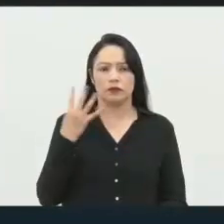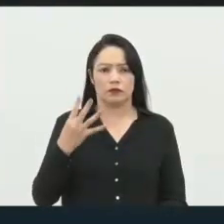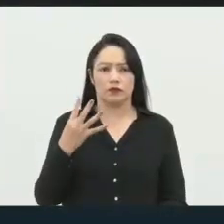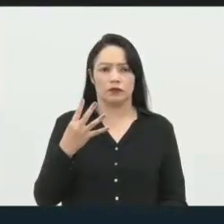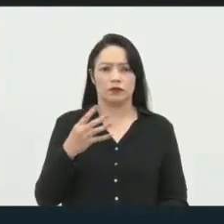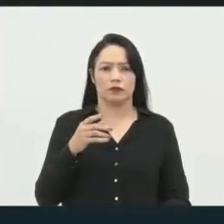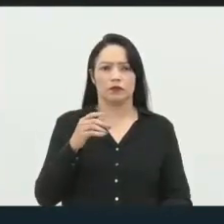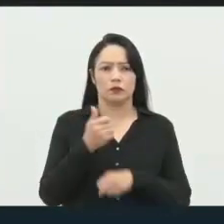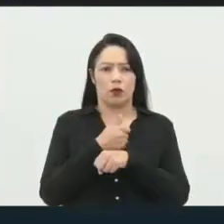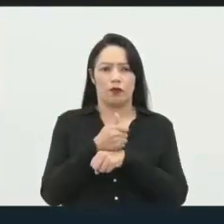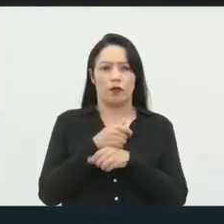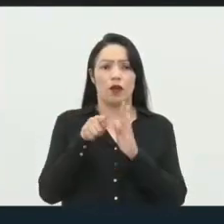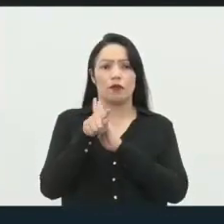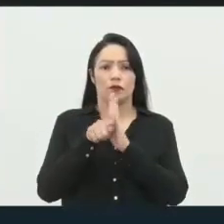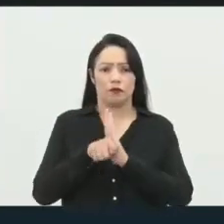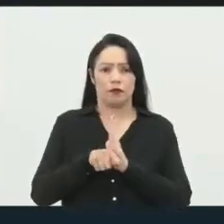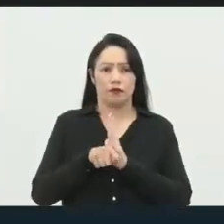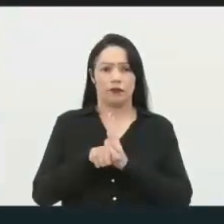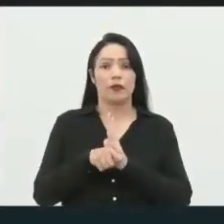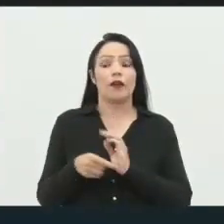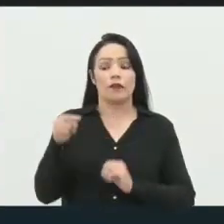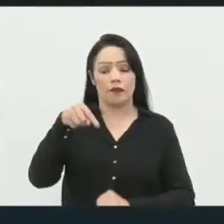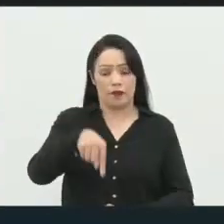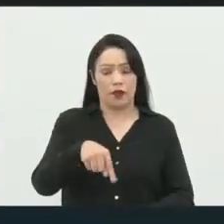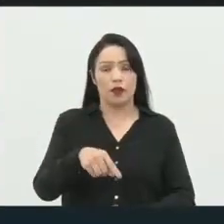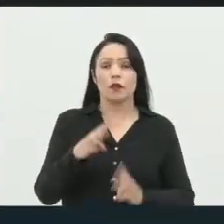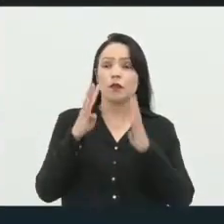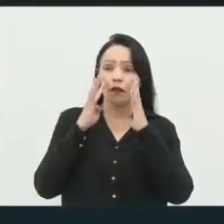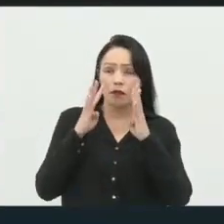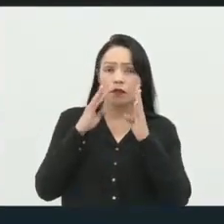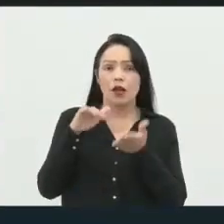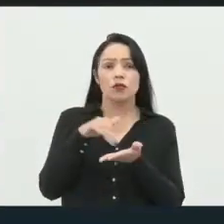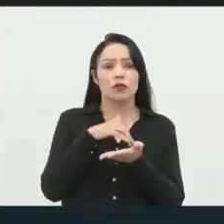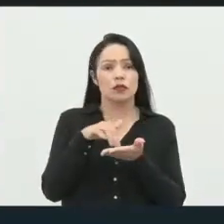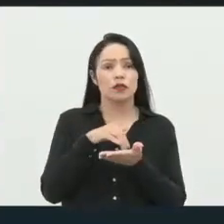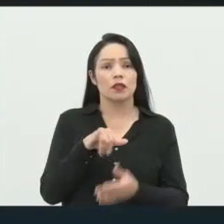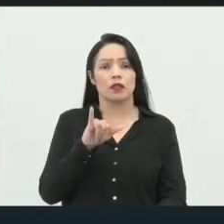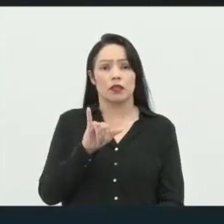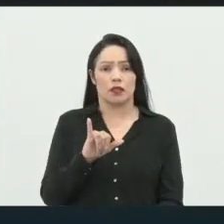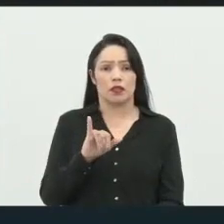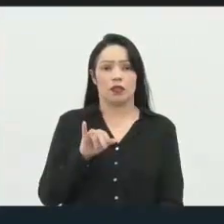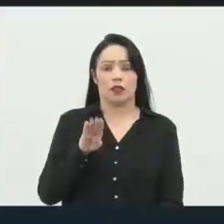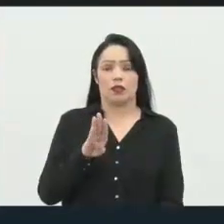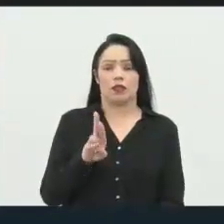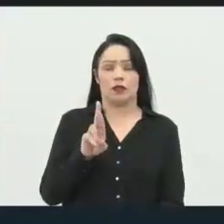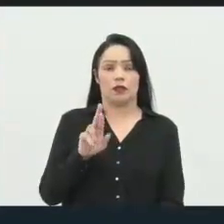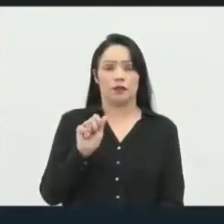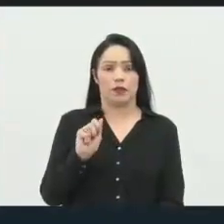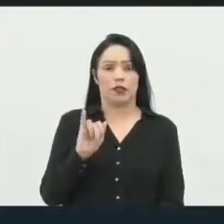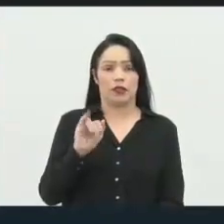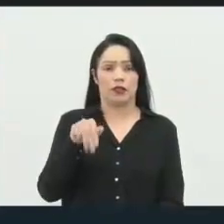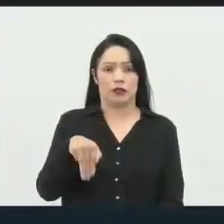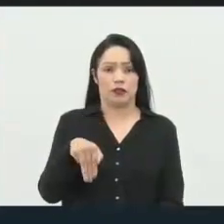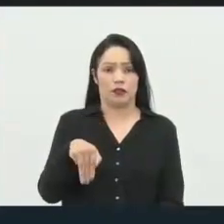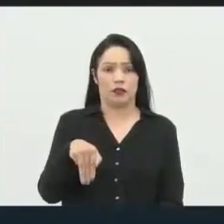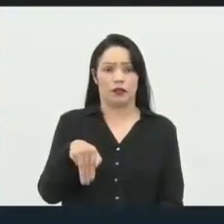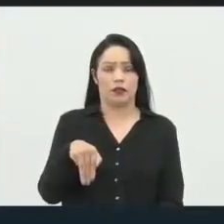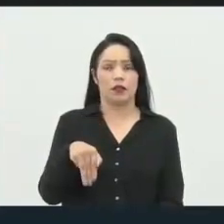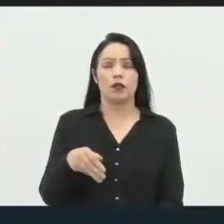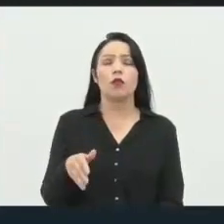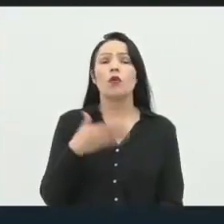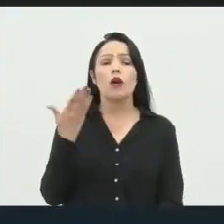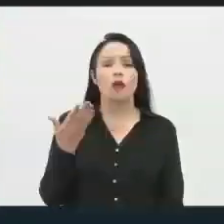Eles vieram aqui para ouvir o secretário Ibraim que não veio na audiência sabe qual que é o valor lá